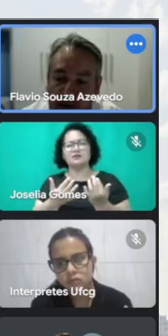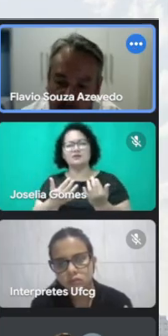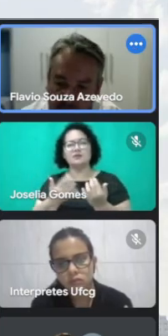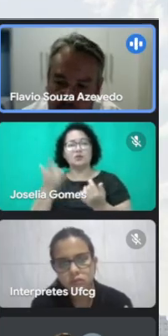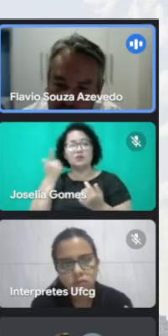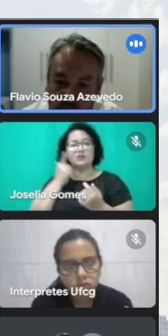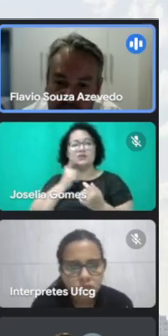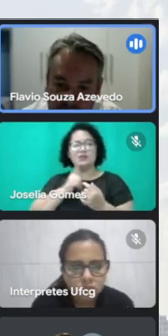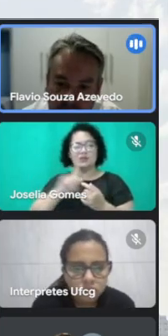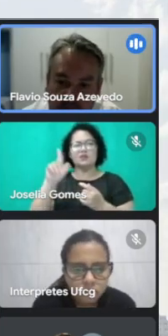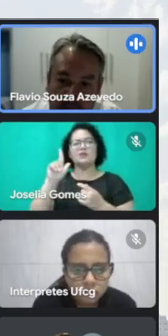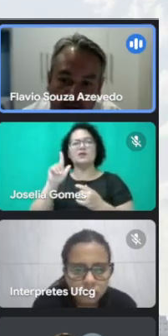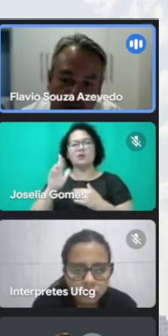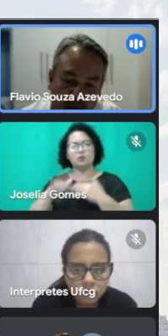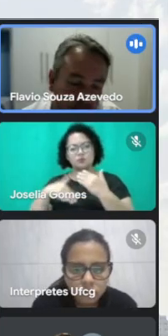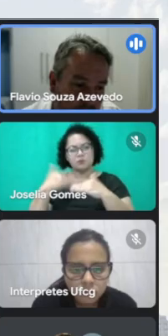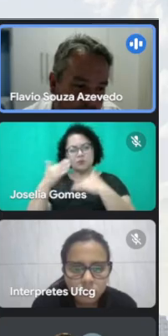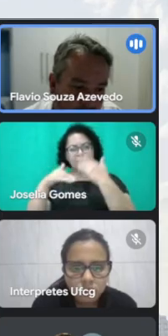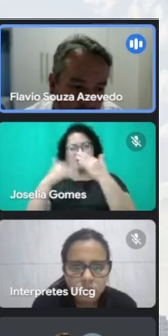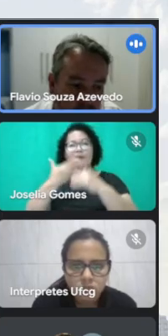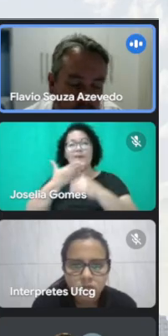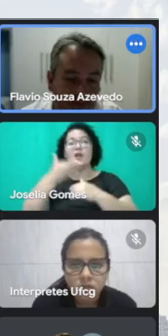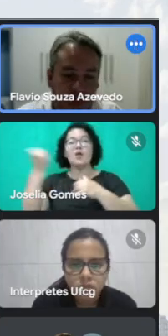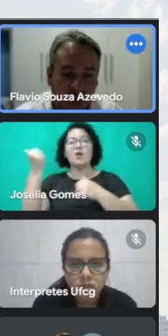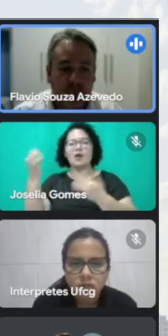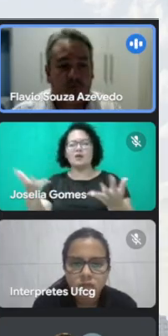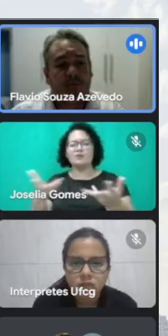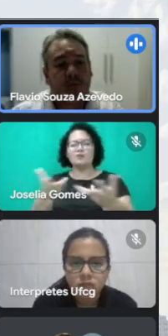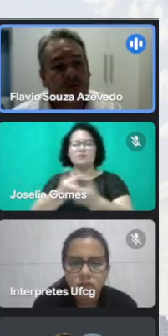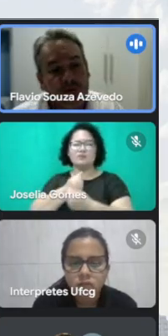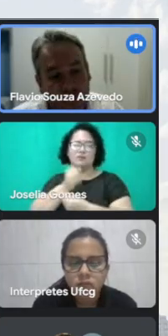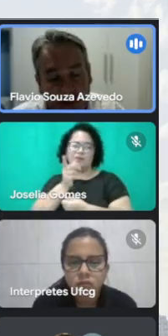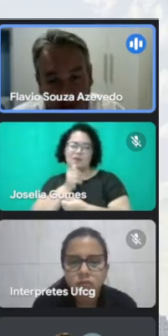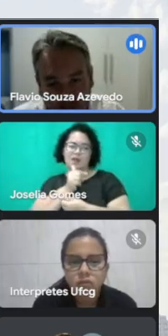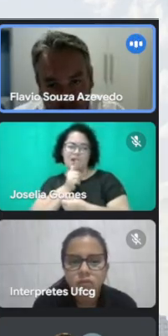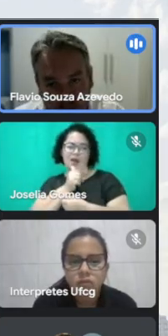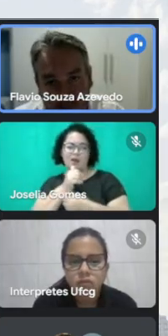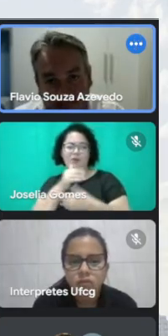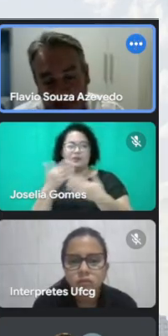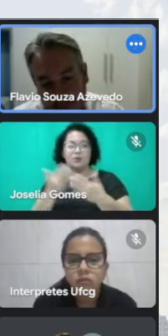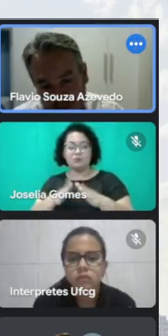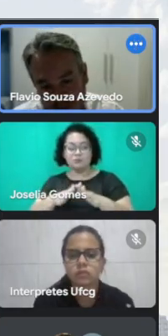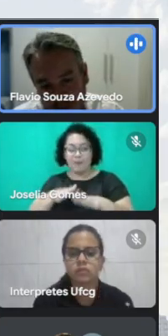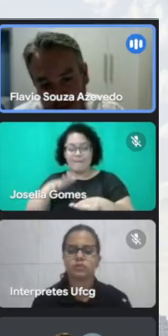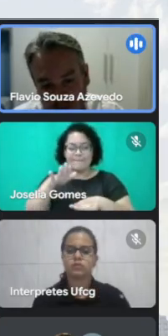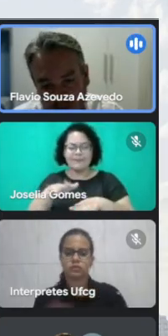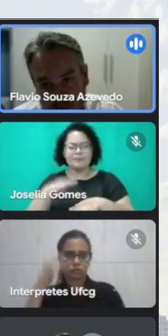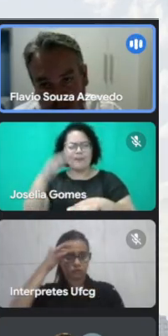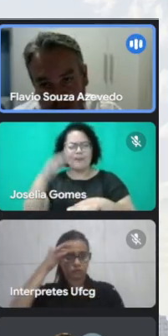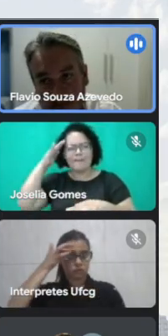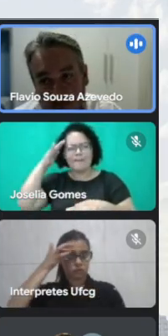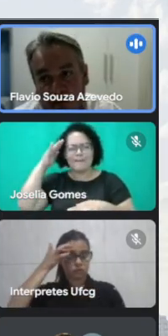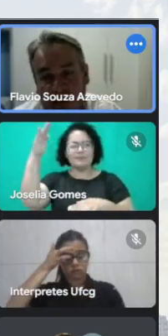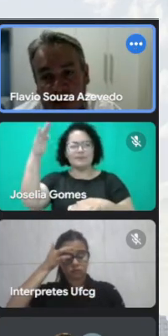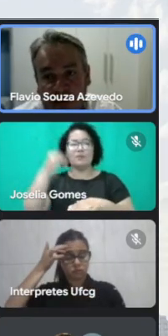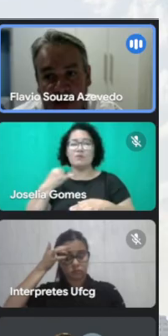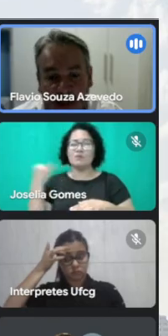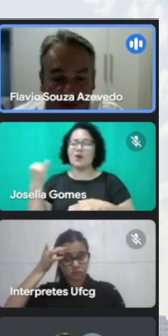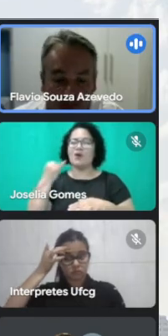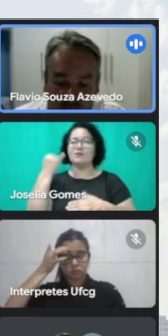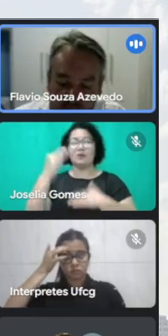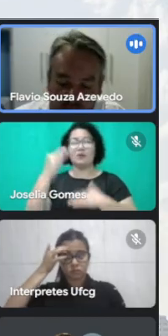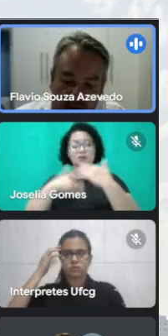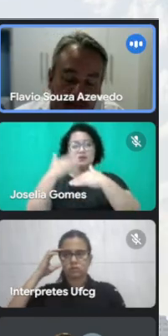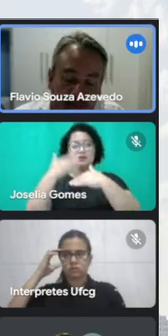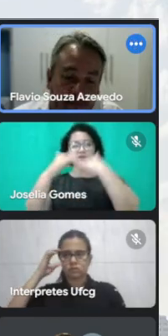extremas e conseguiam melhorar a qualidade da água. Então, foi um passo fundamental para o desenvolvimento dessas